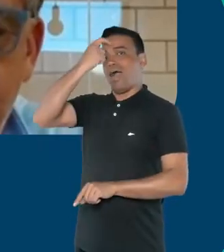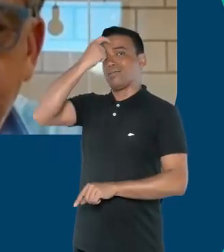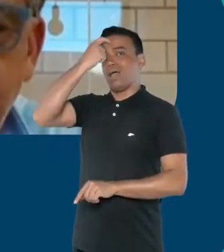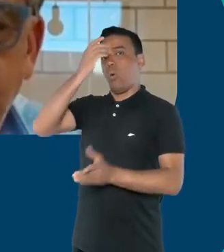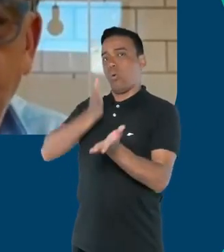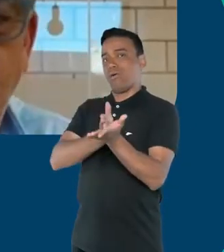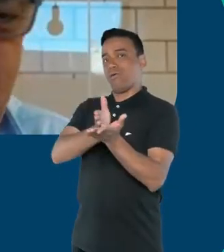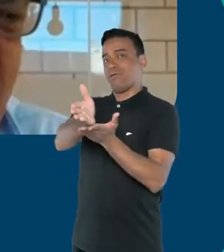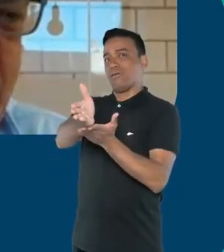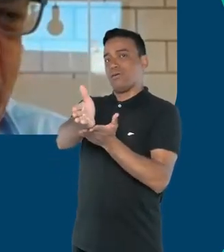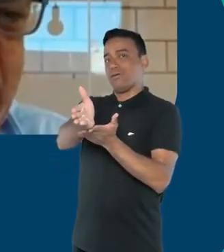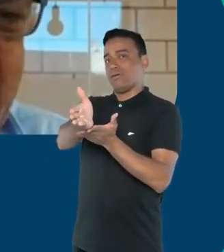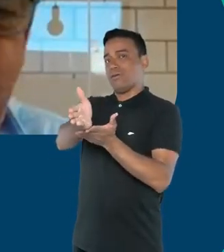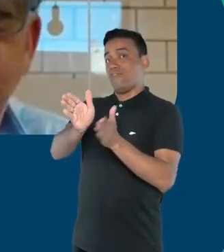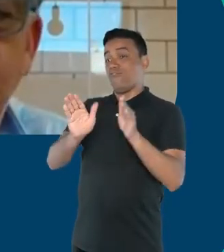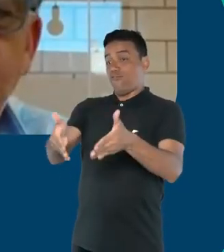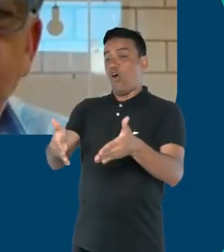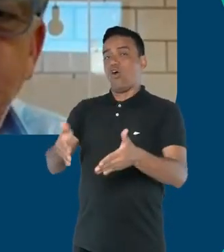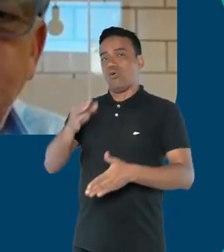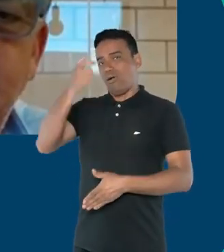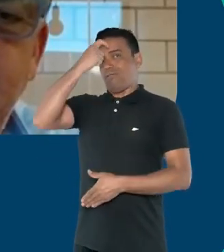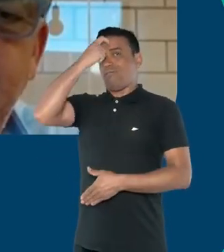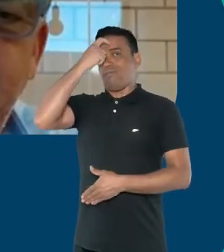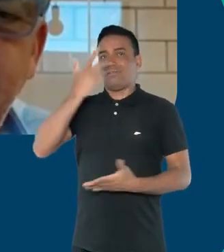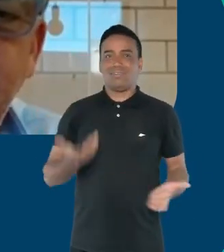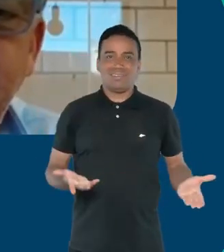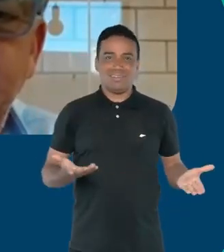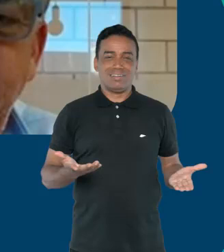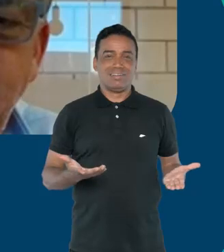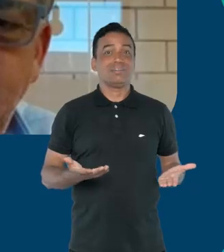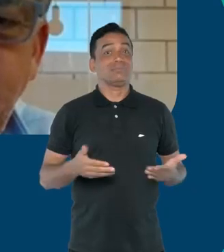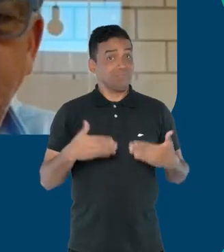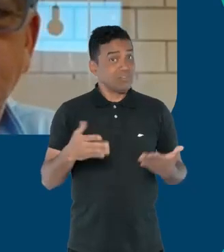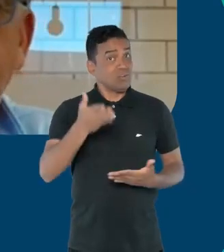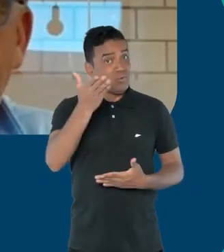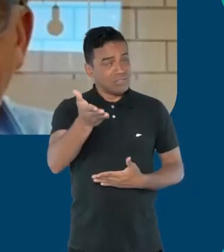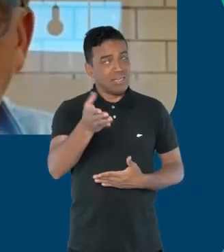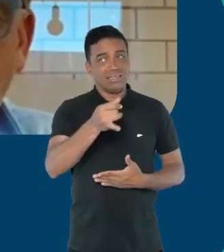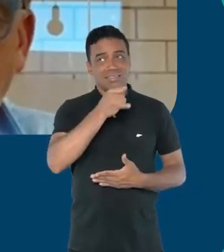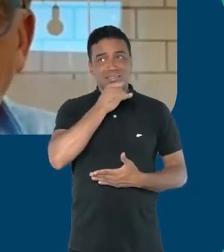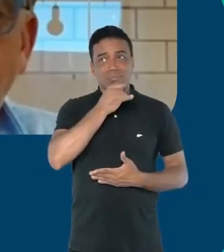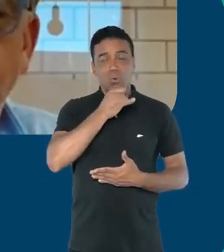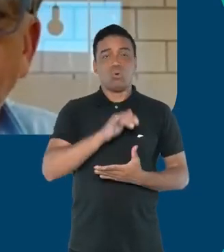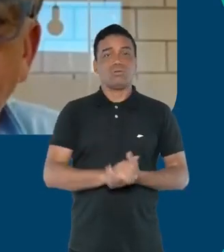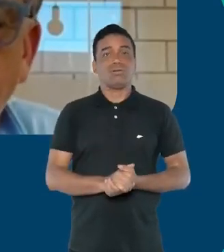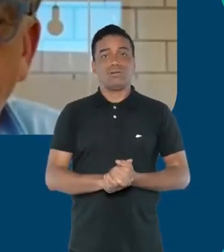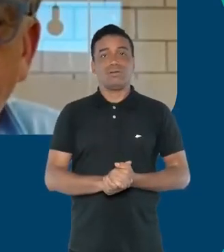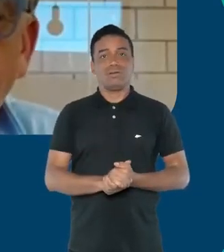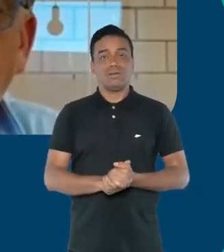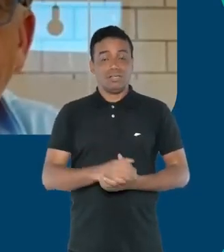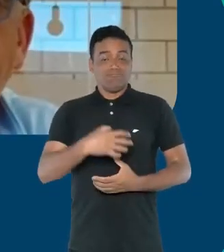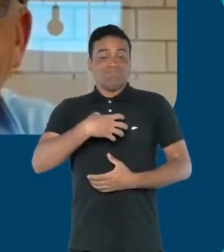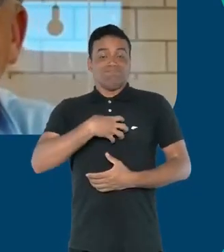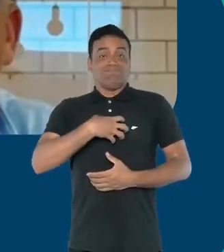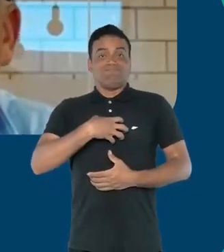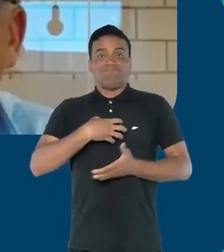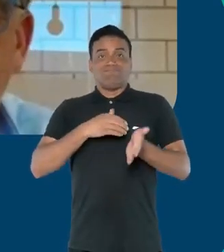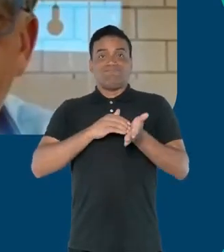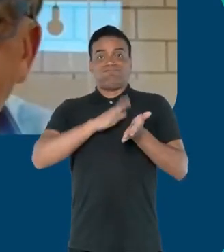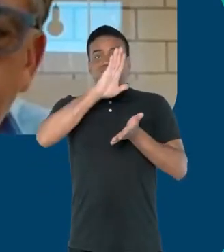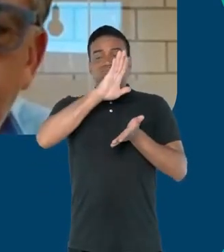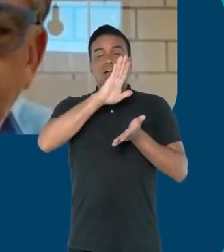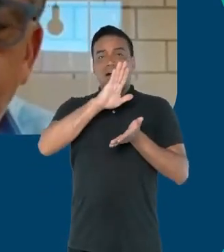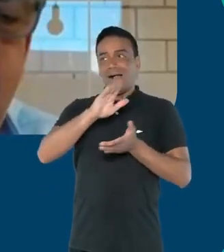nos guiar. Então, você deixa de lado o seu instinto e se